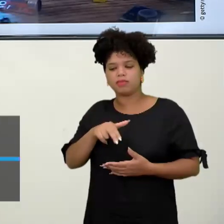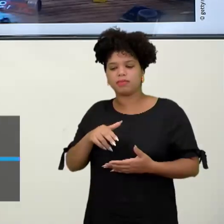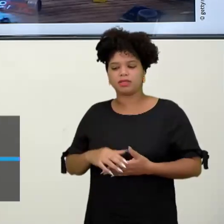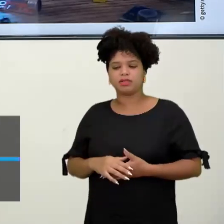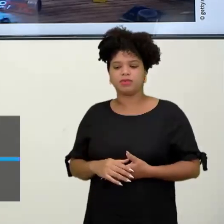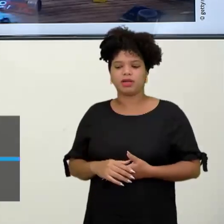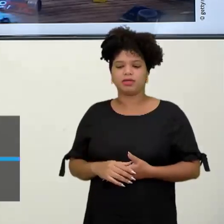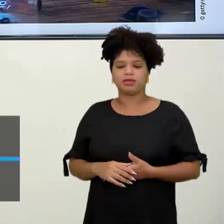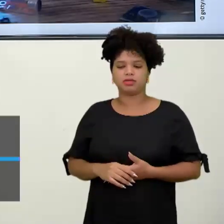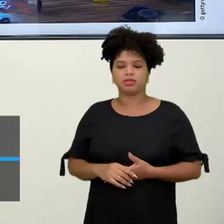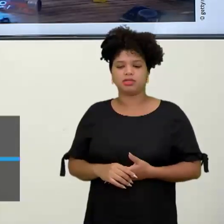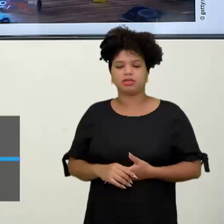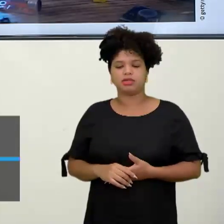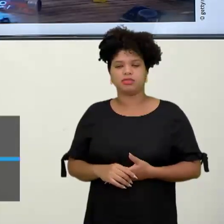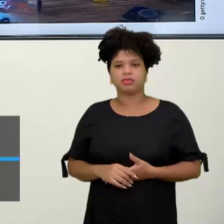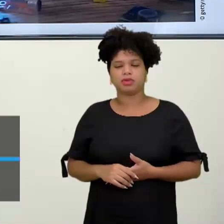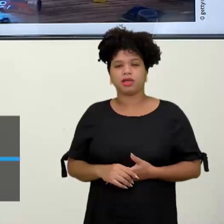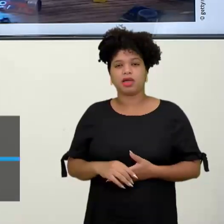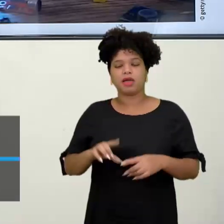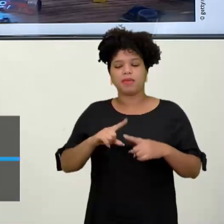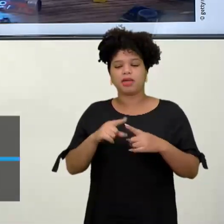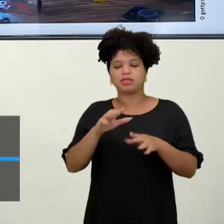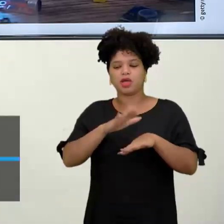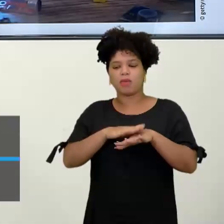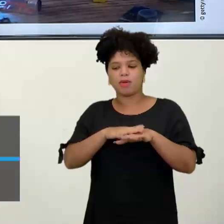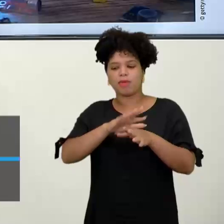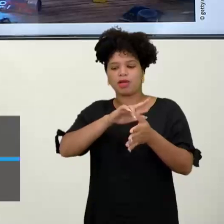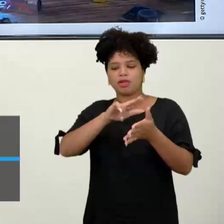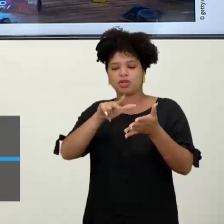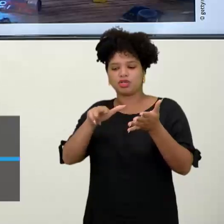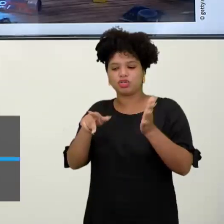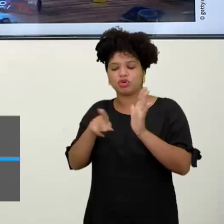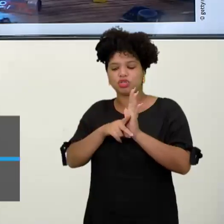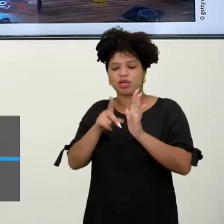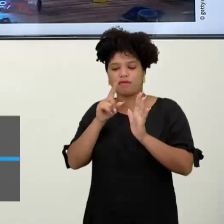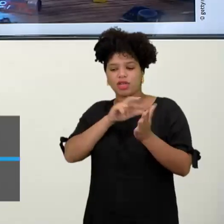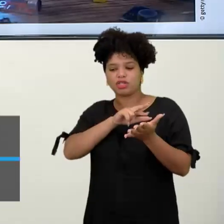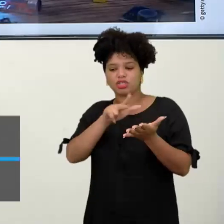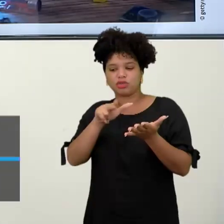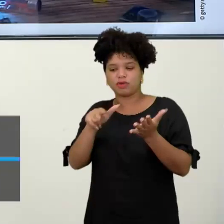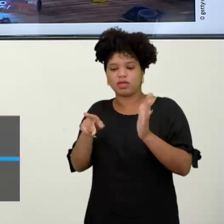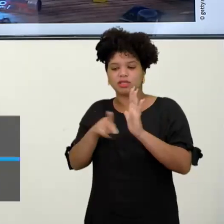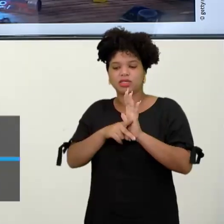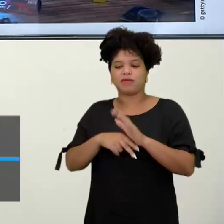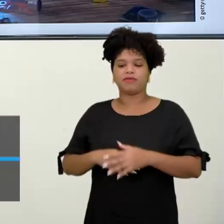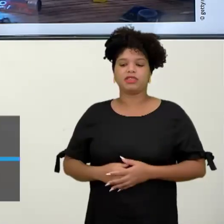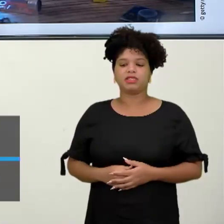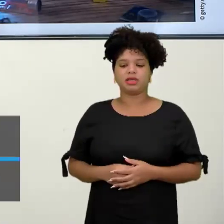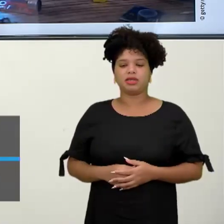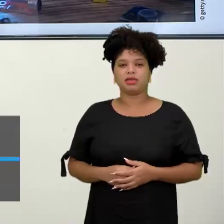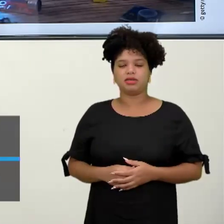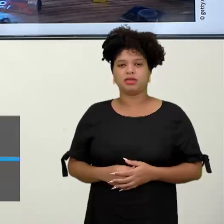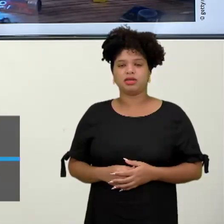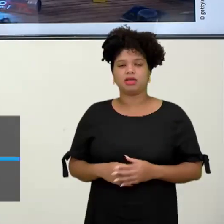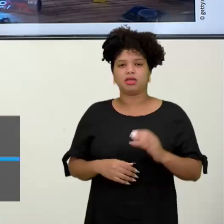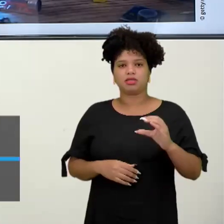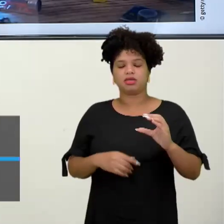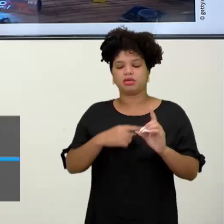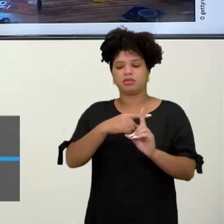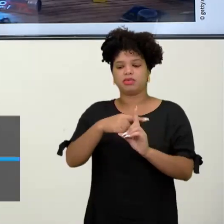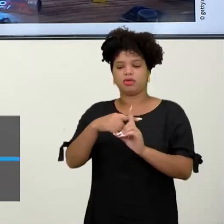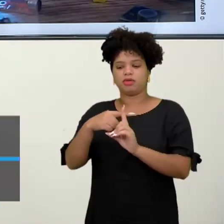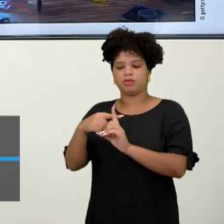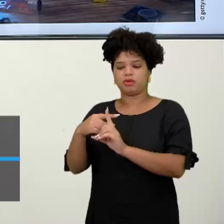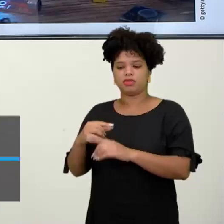binário. Mas ele é mais refinado, ele tem umas bibliotecas, o universo é o limite. O C++, ele é um pouquinho